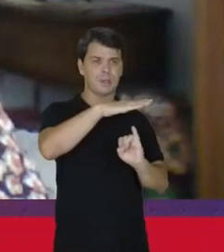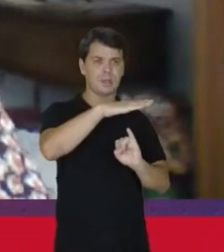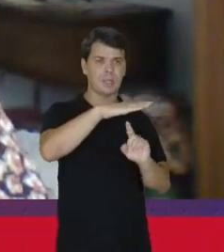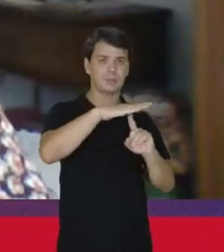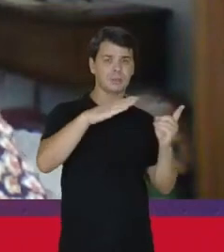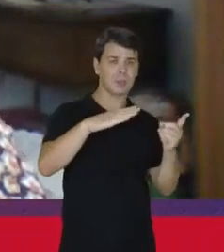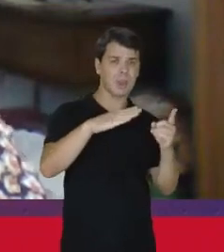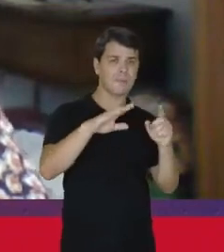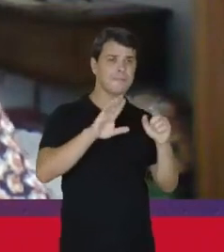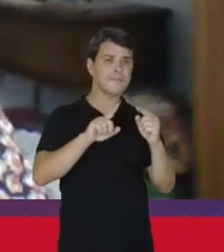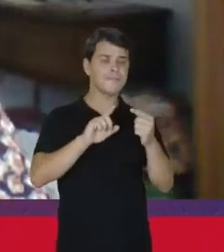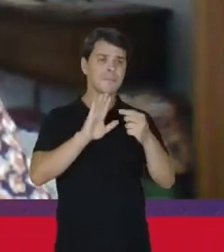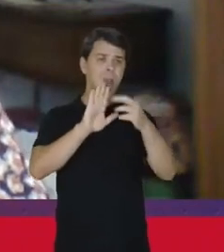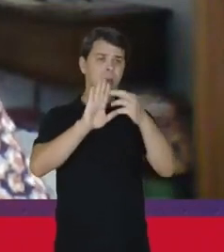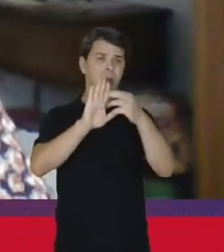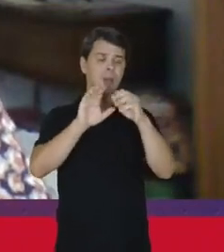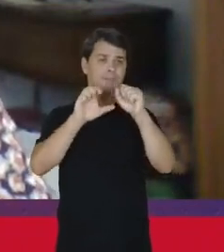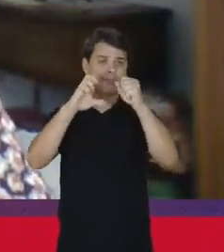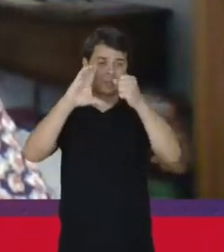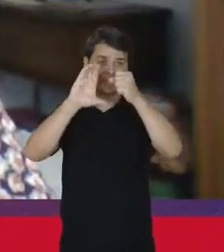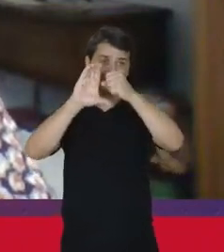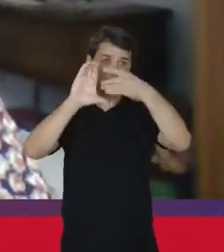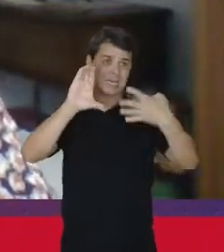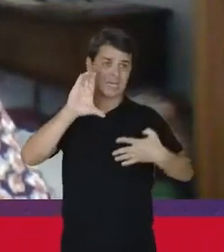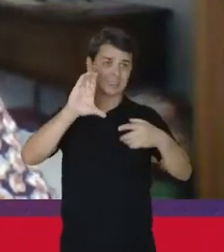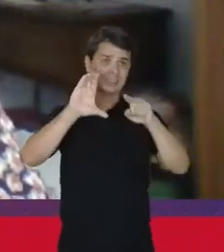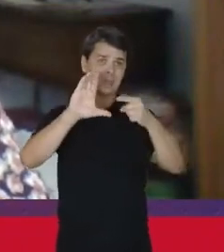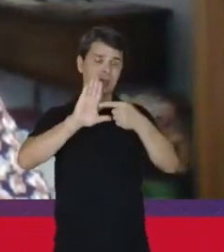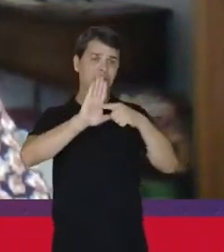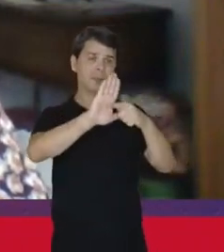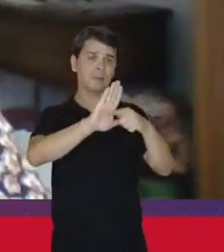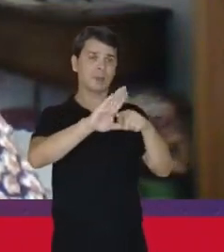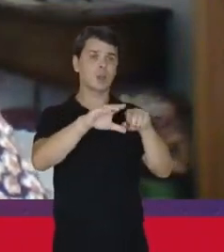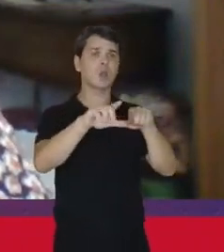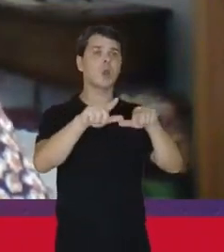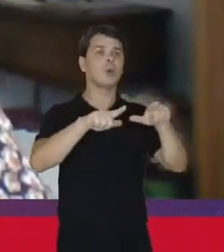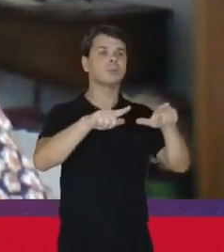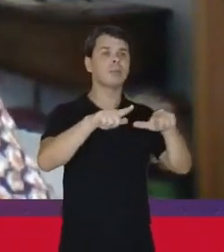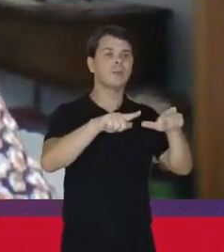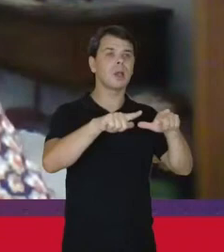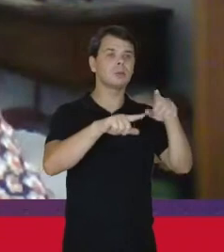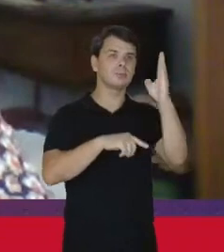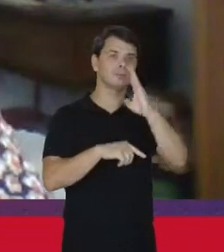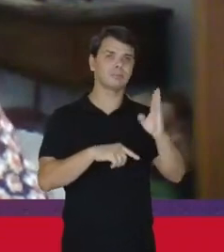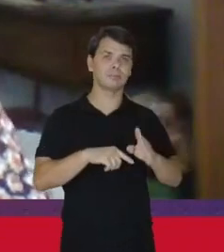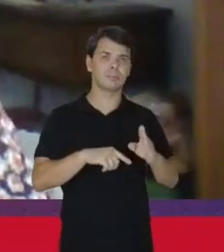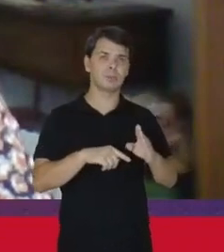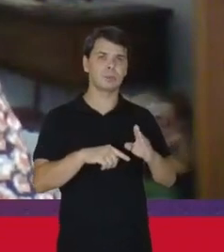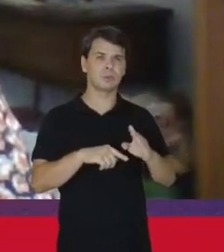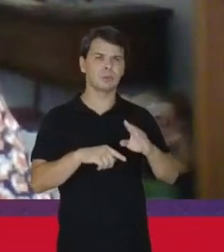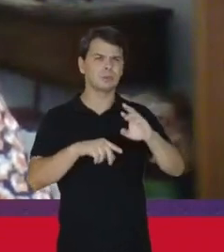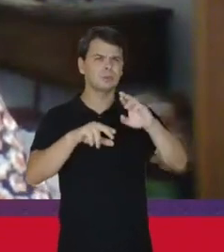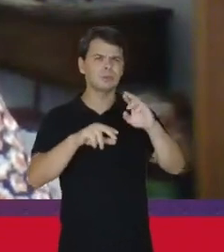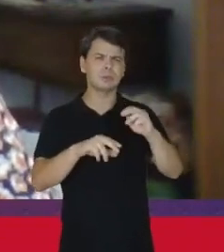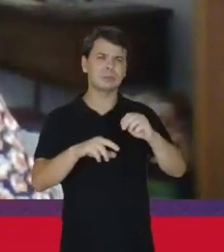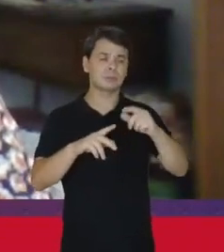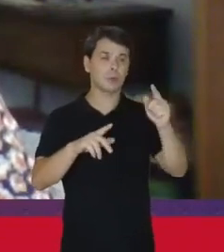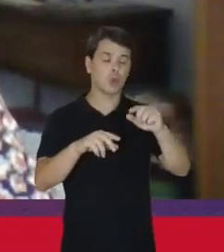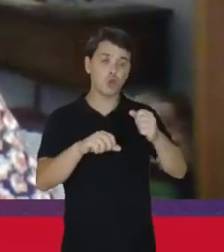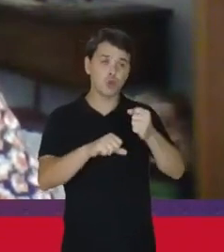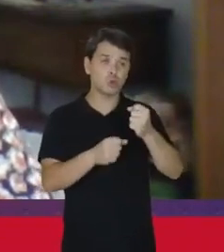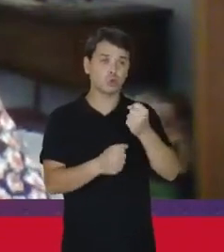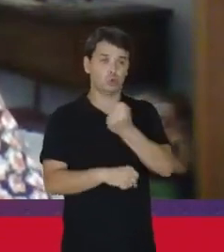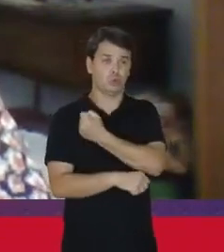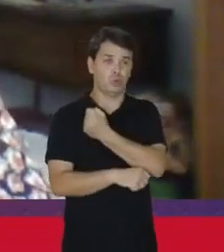das características, inclusive, muito importantes para o mercado de trabalho brasileiro, é de que há um número muito significativo